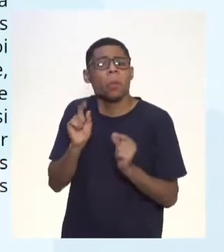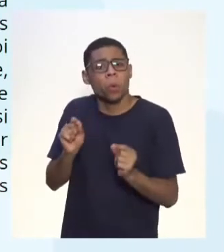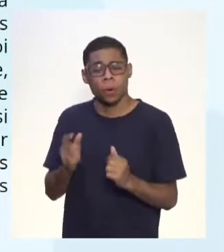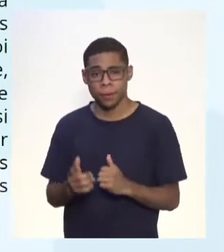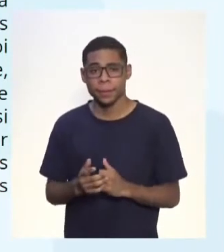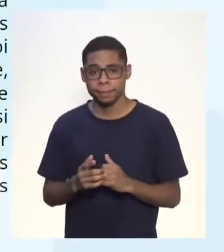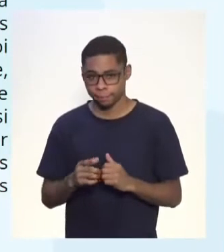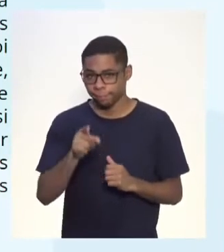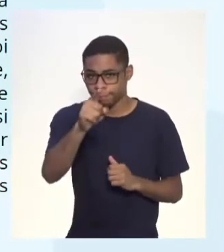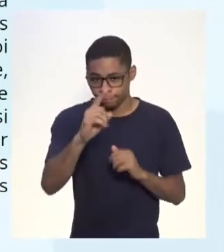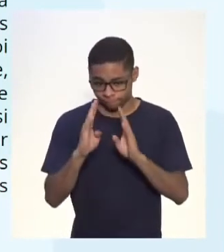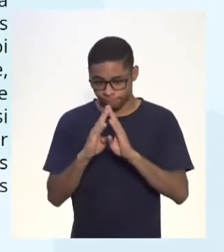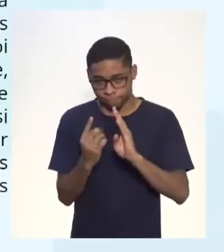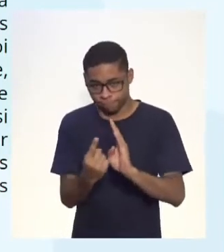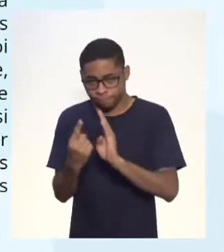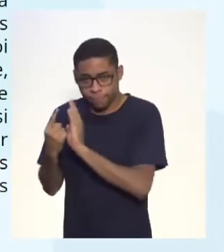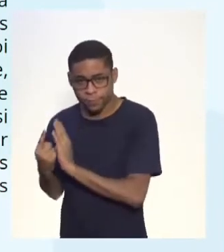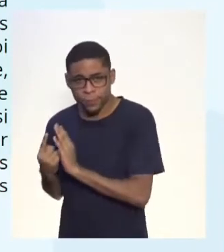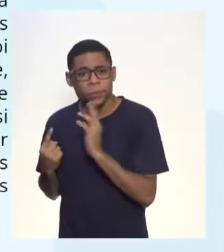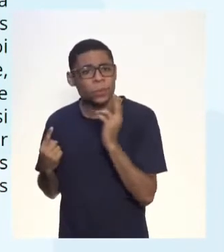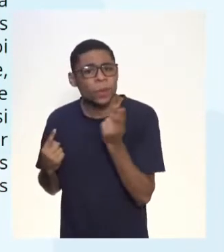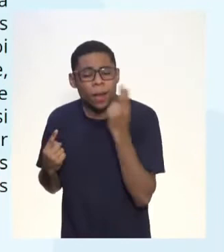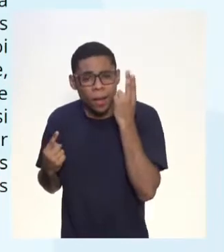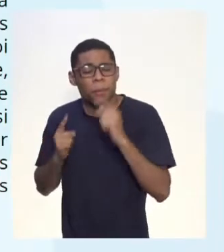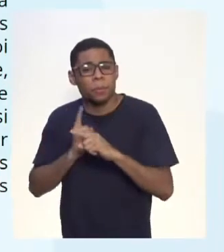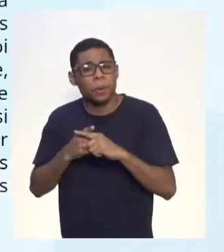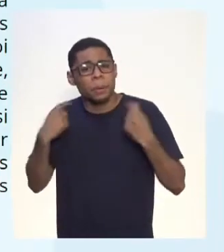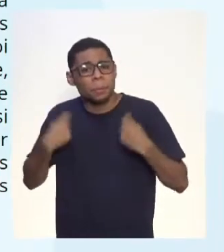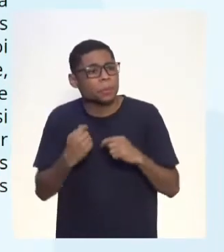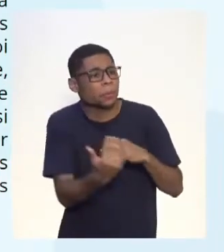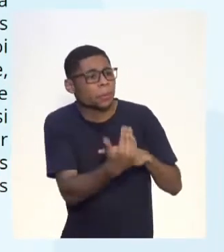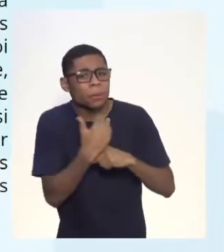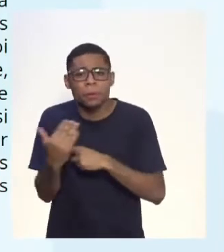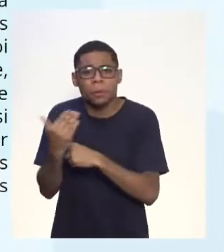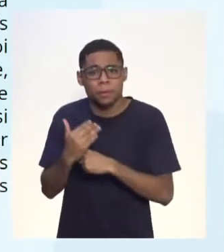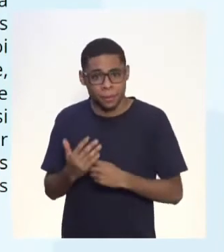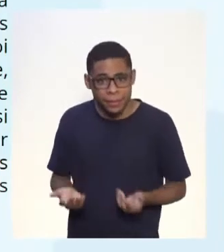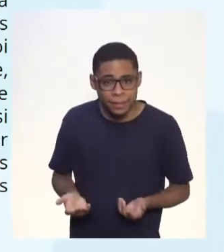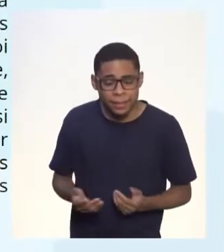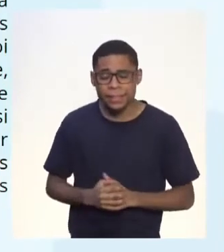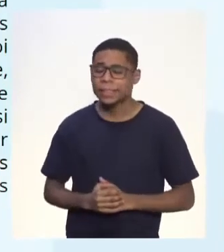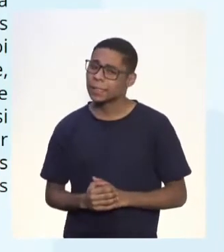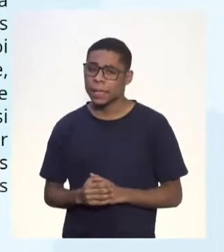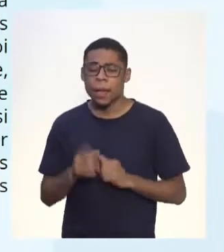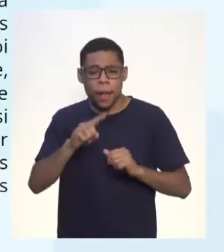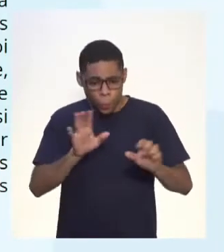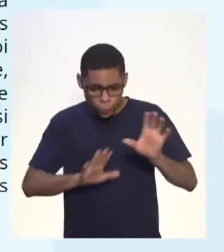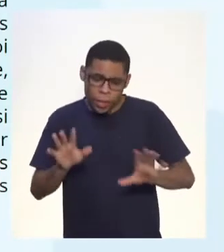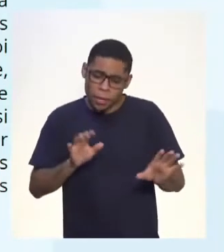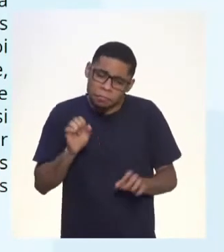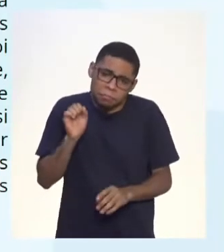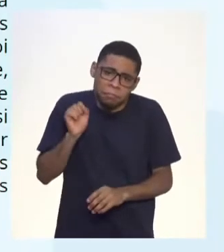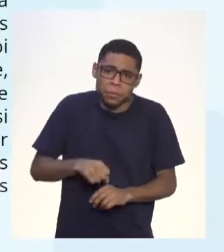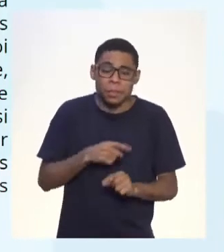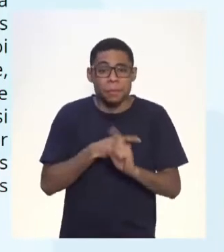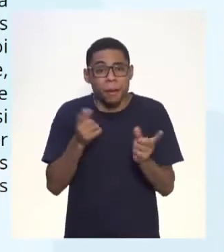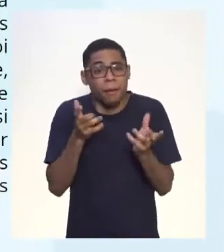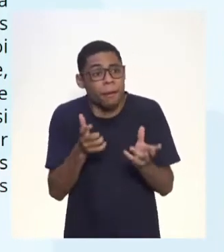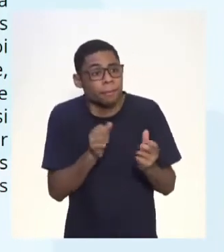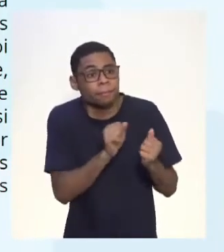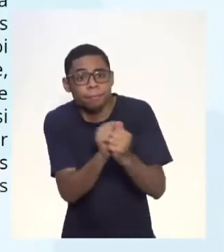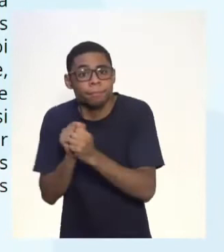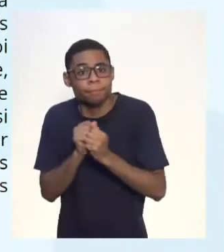há como se sentir seguro sem depender do outro. É um cuidar de si, pensando em todos. Acredito que esse seja